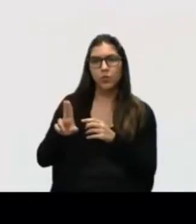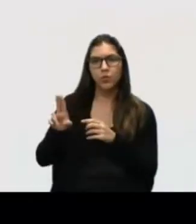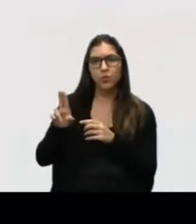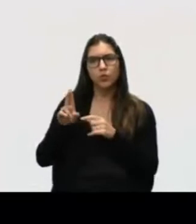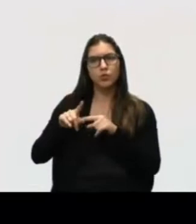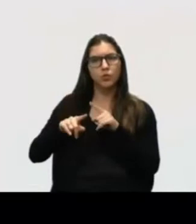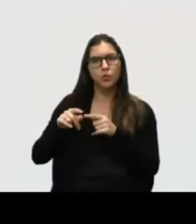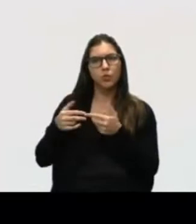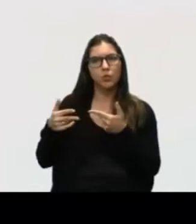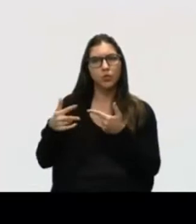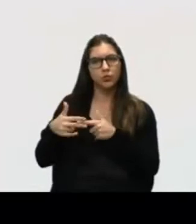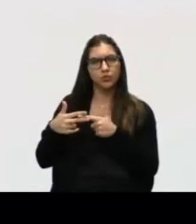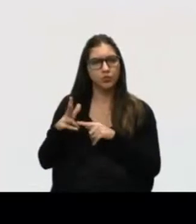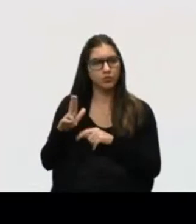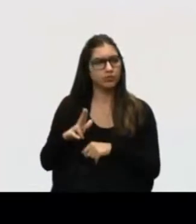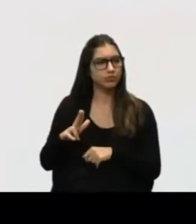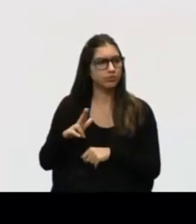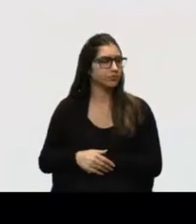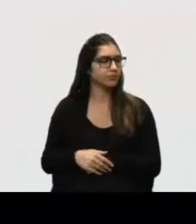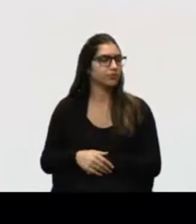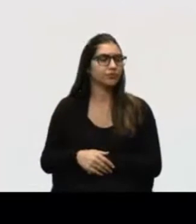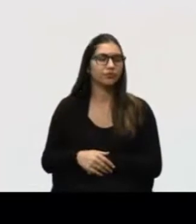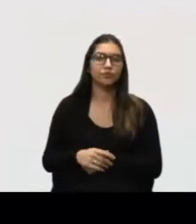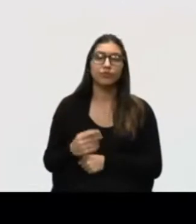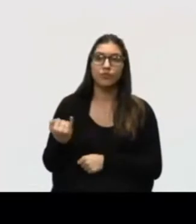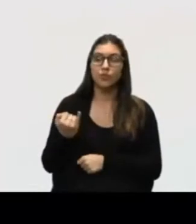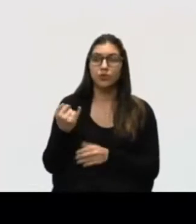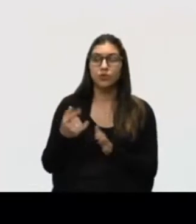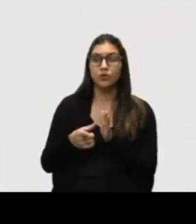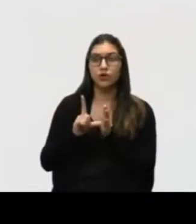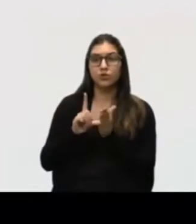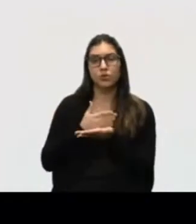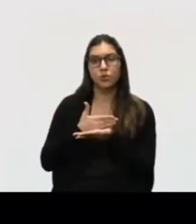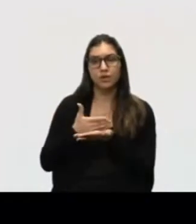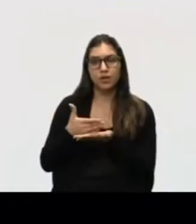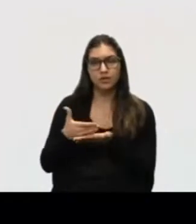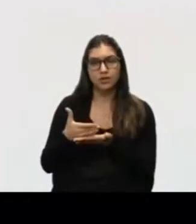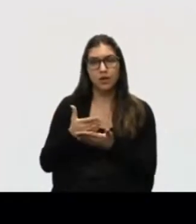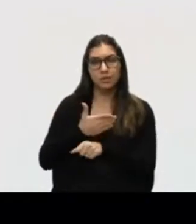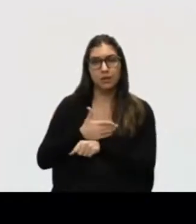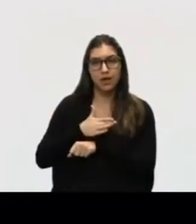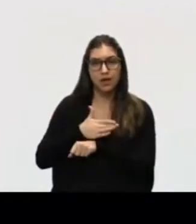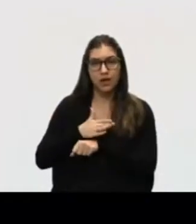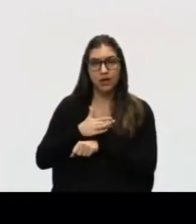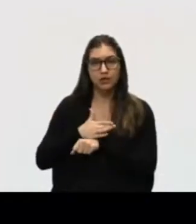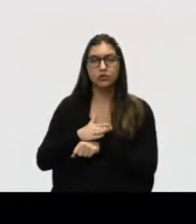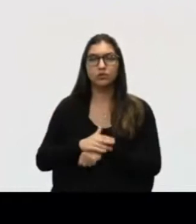ó. Então é importante, antes de iniciar a prática,